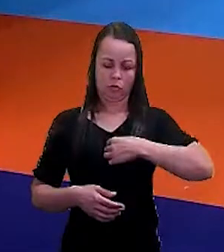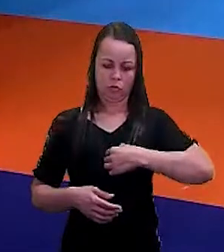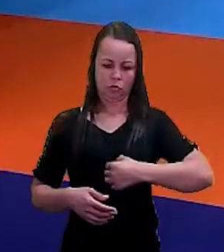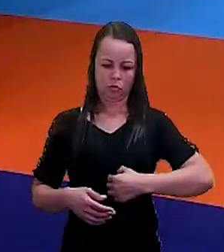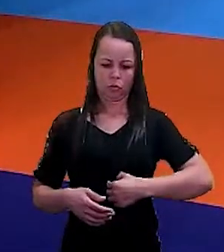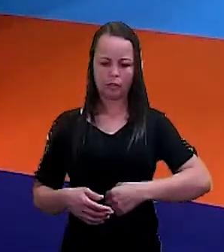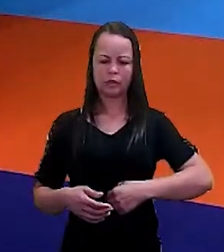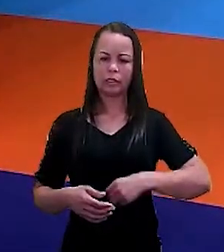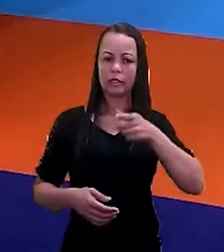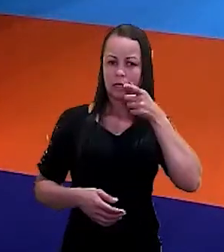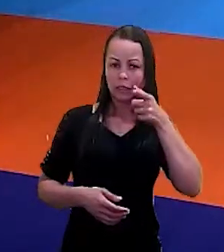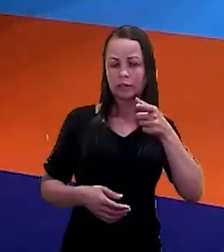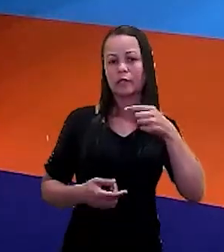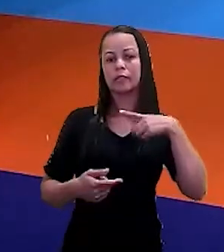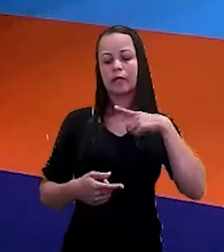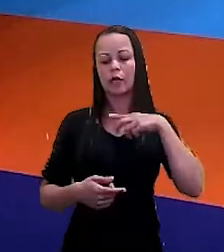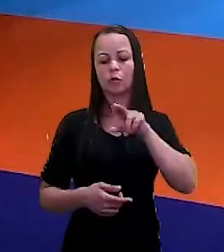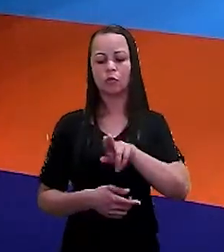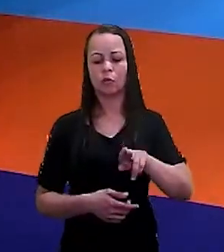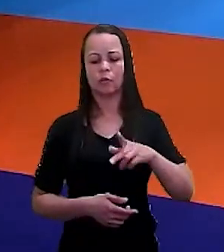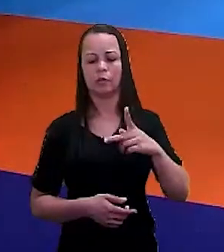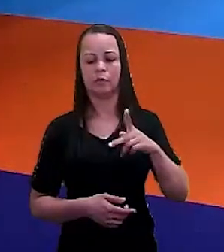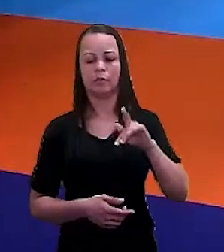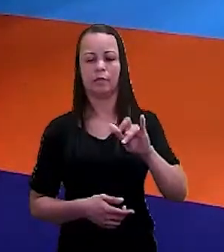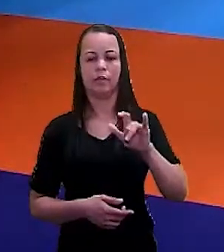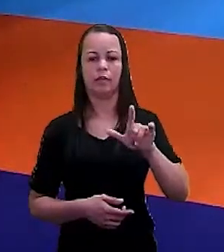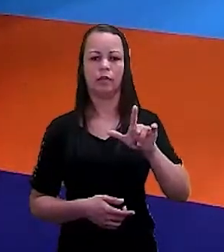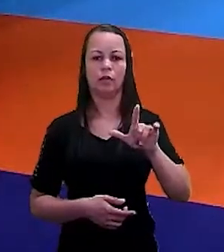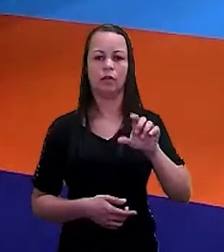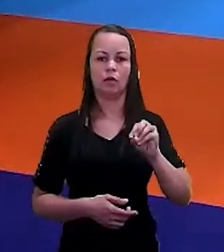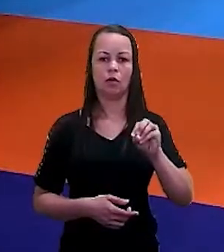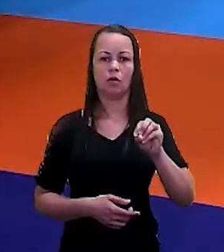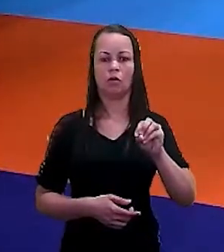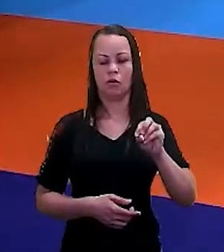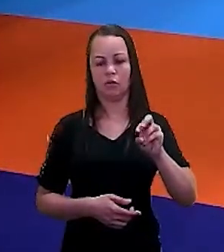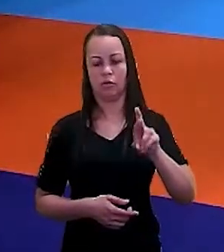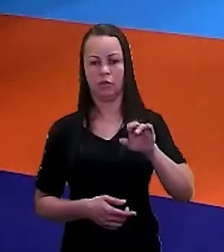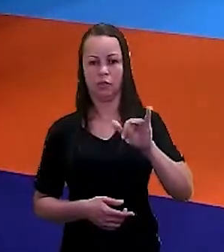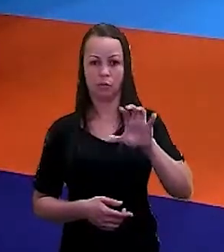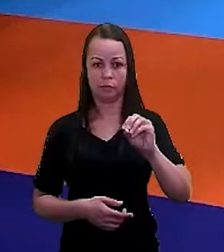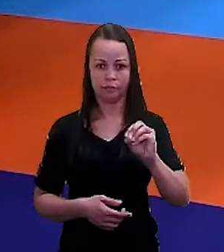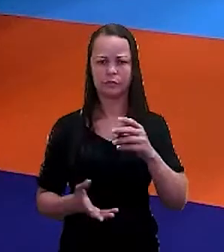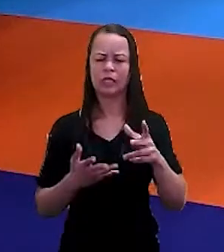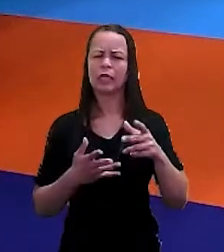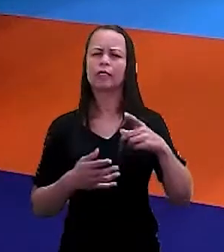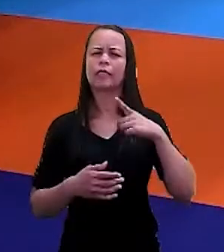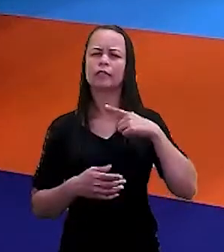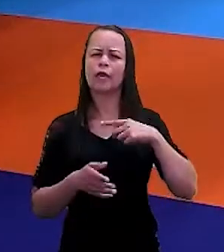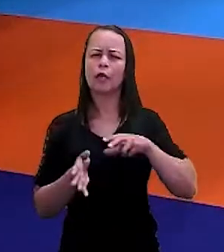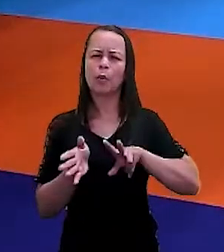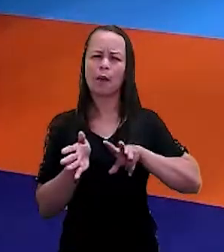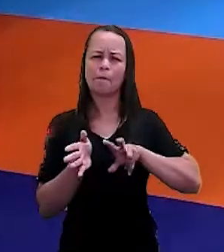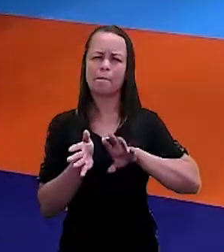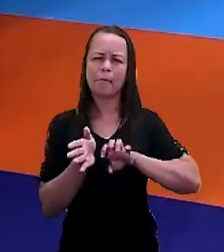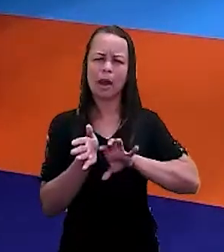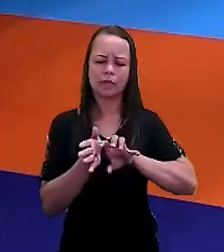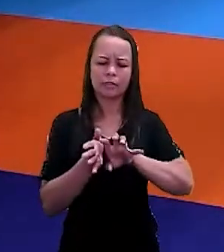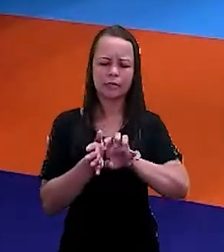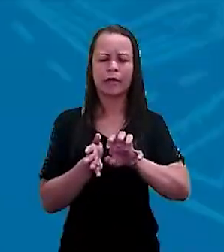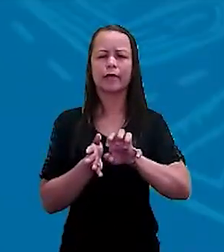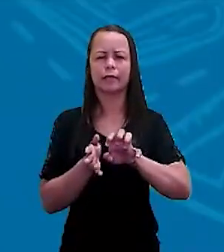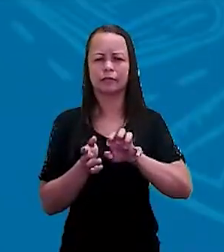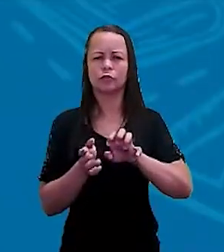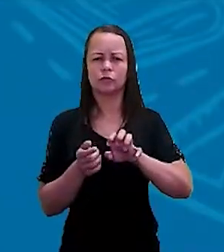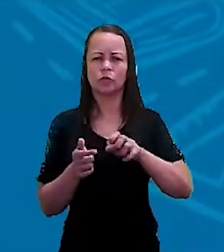a atenção de vocês, que é a região pilórica. Quem é que já não ouviu falar do chamado Helicobacter pylori? Uma bactéria que causa um problema gastrointestinal,